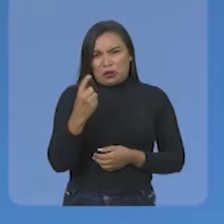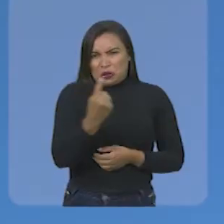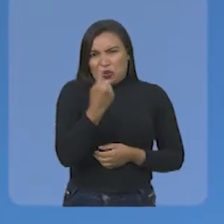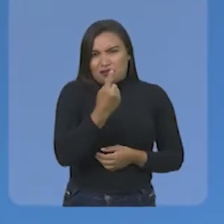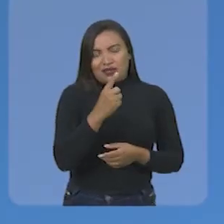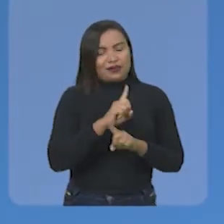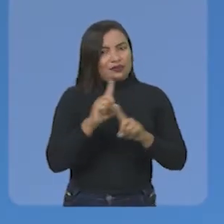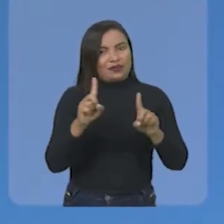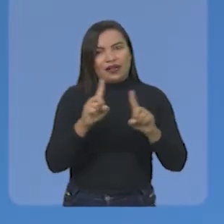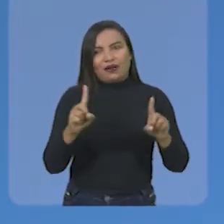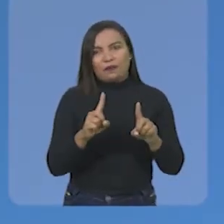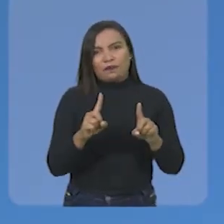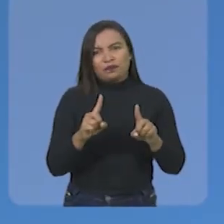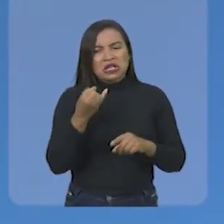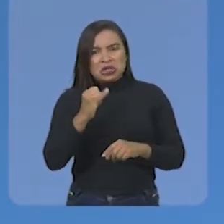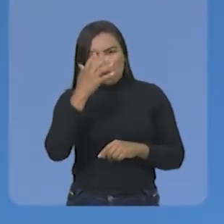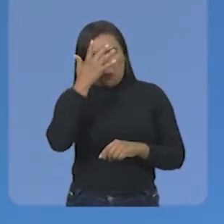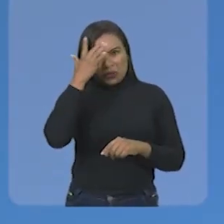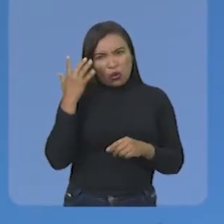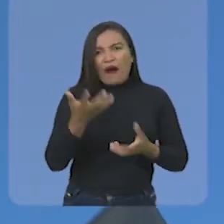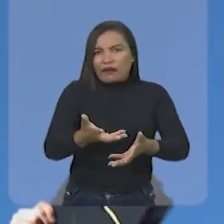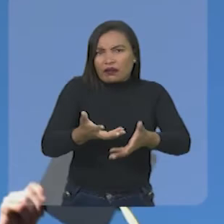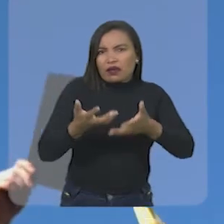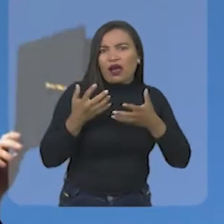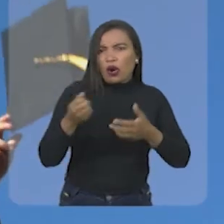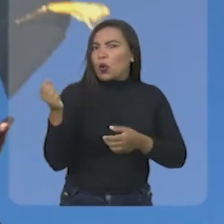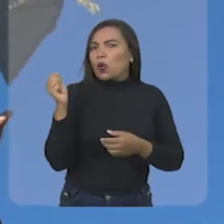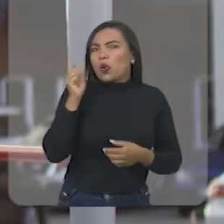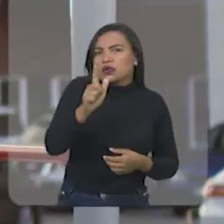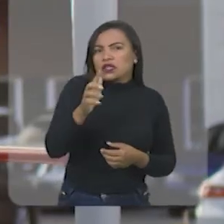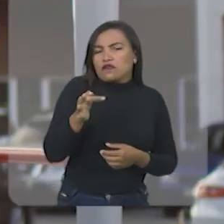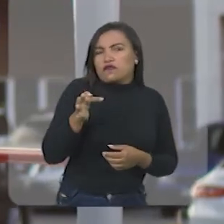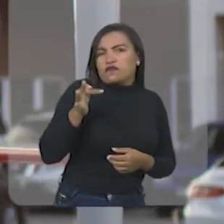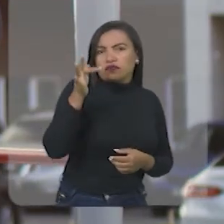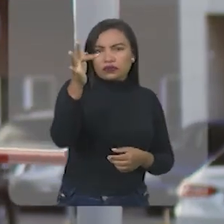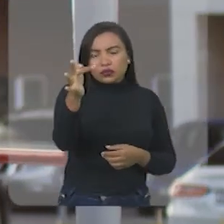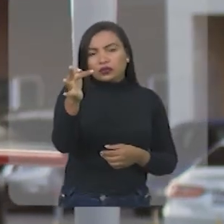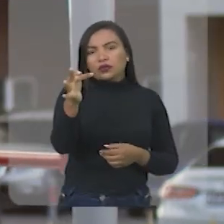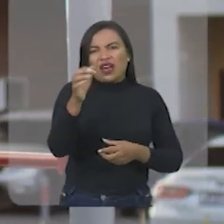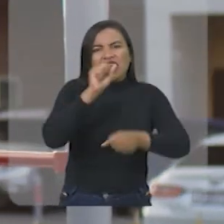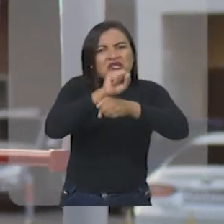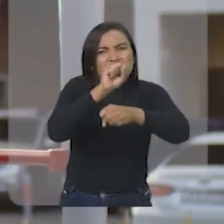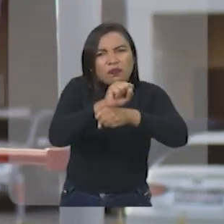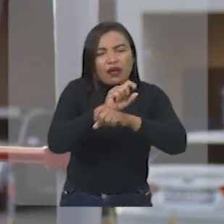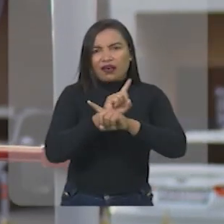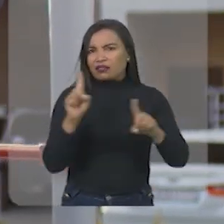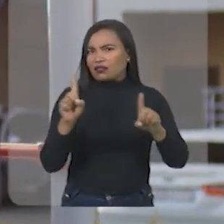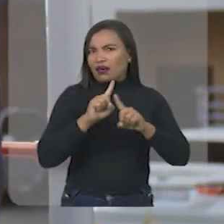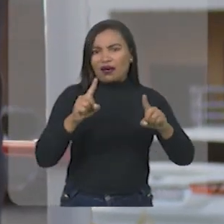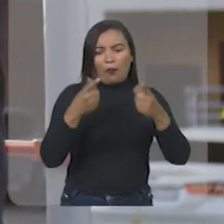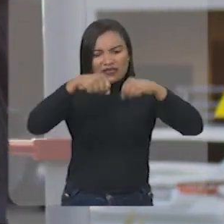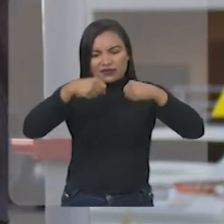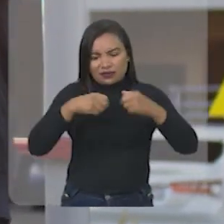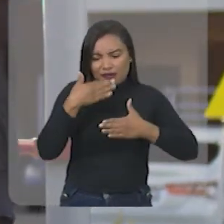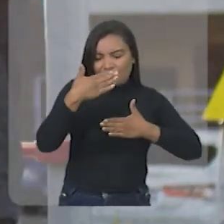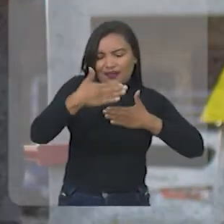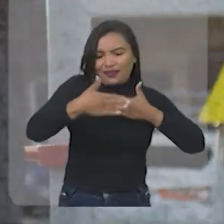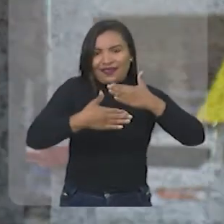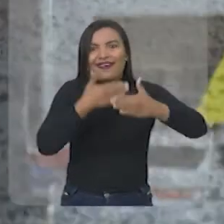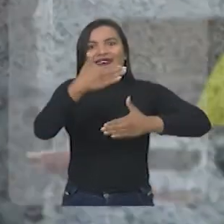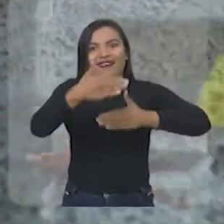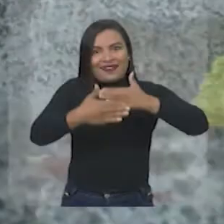Quem quer chegar ao topo não pode apenas ficar esperando. É preciso subir degrau por degrau.